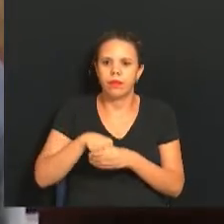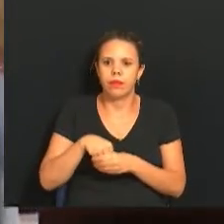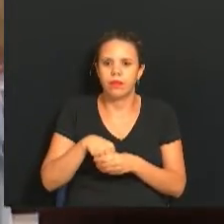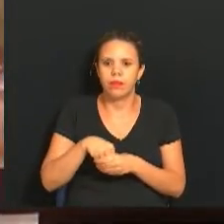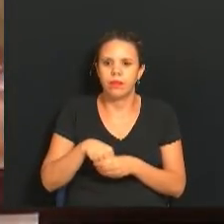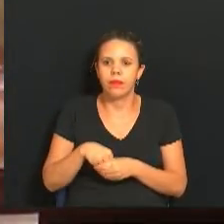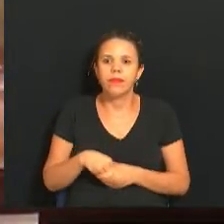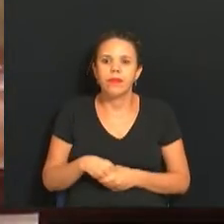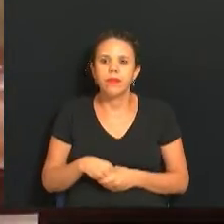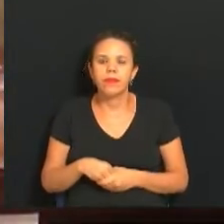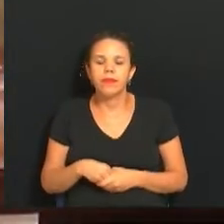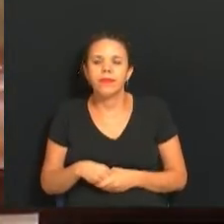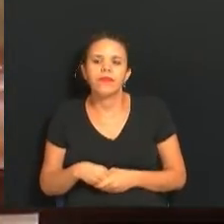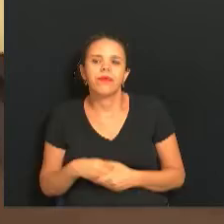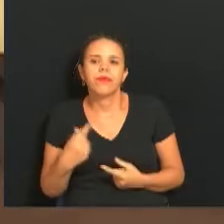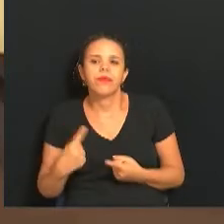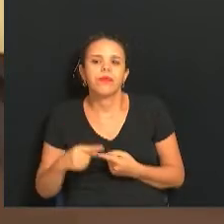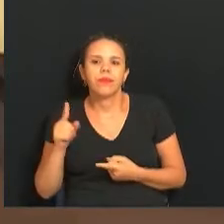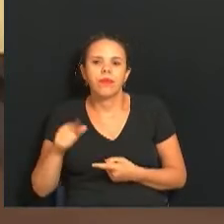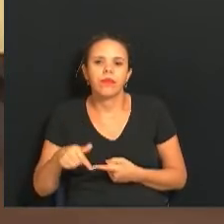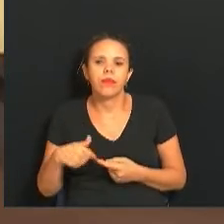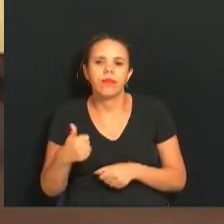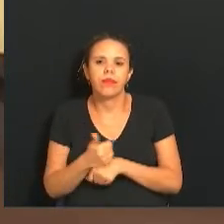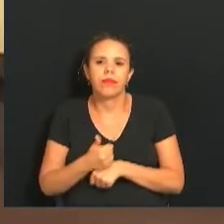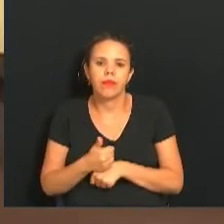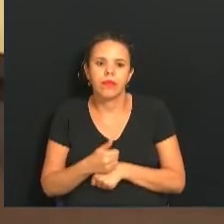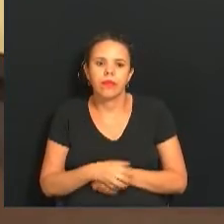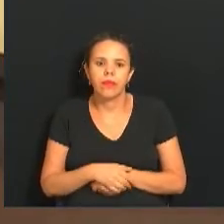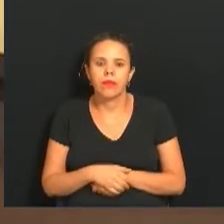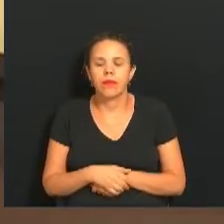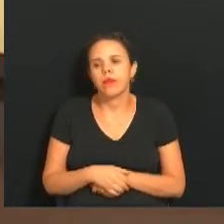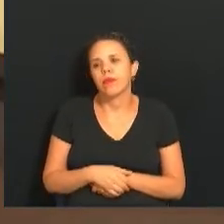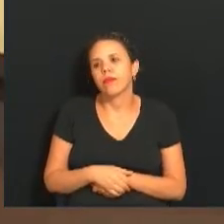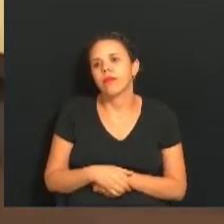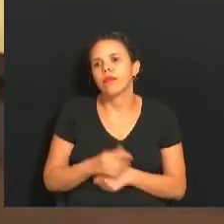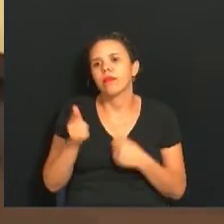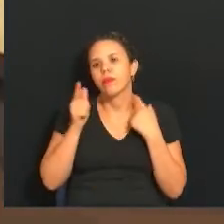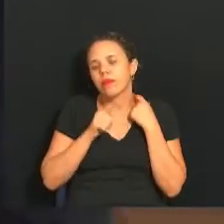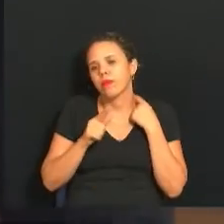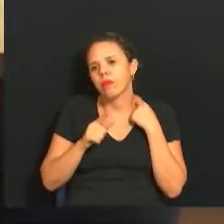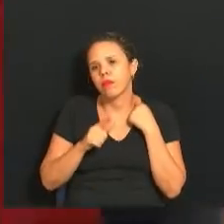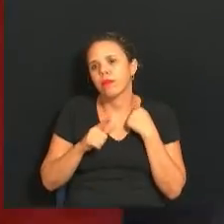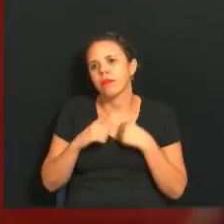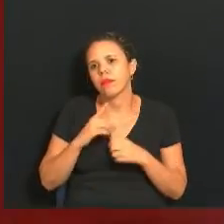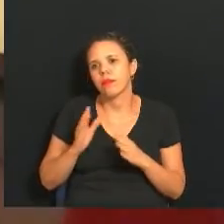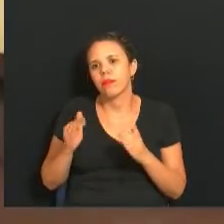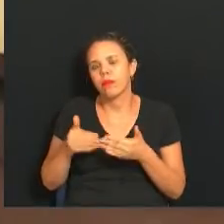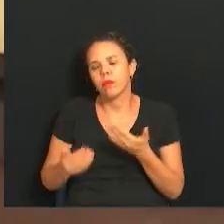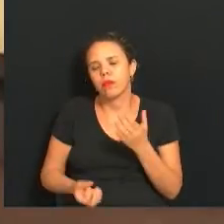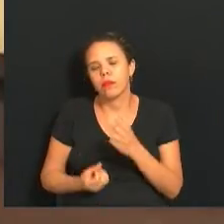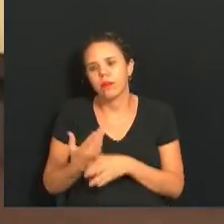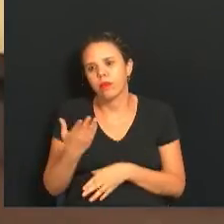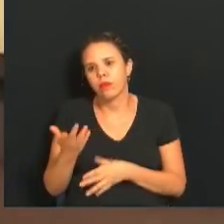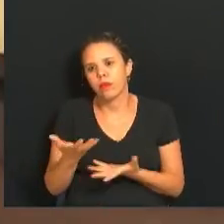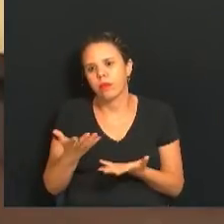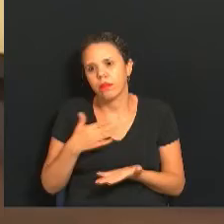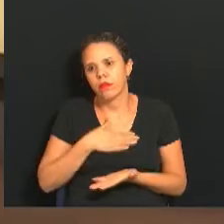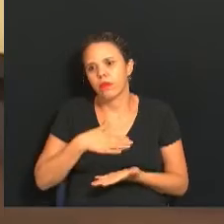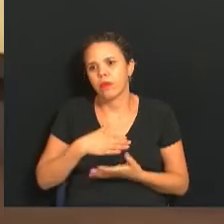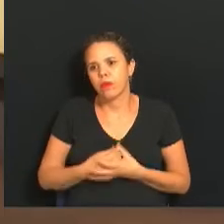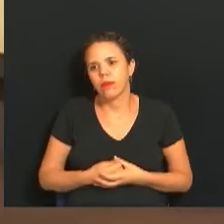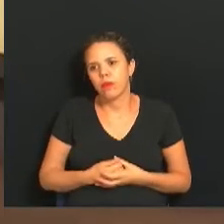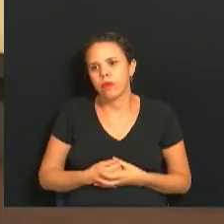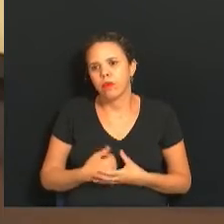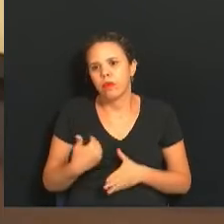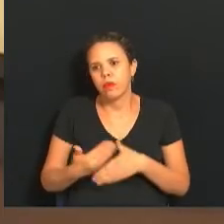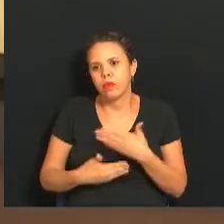só. Porque realmente é um plano de carreira. Então você consegue ser direcionado para o que você mais gosta, né? De acordo com o